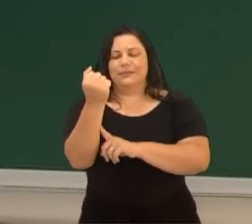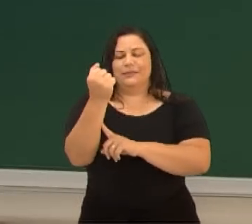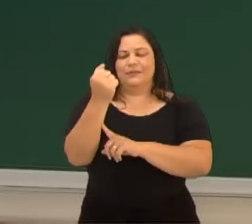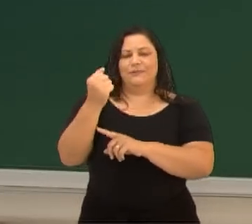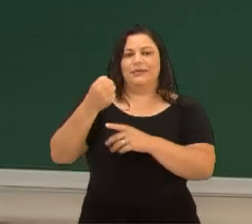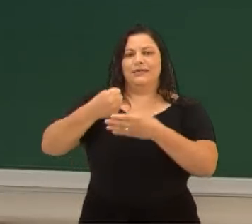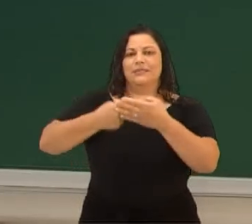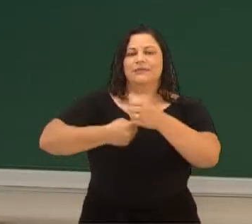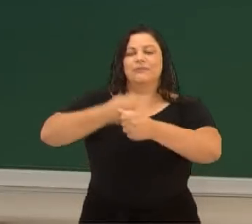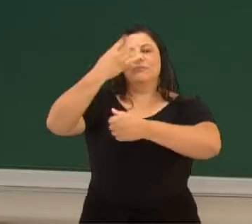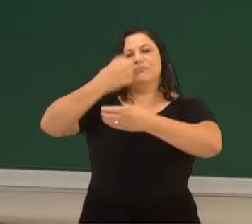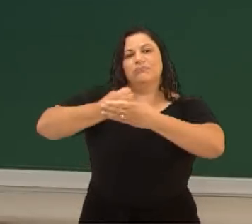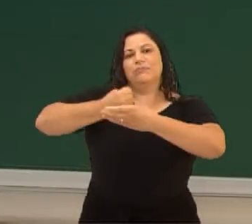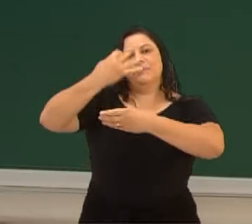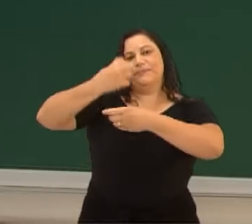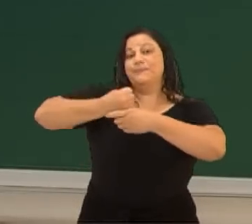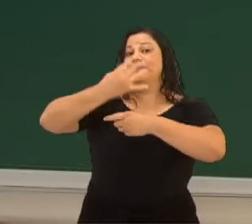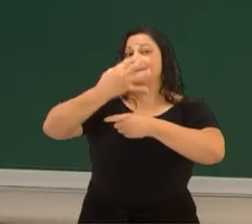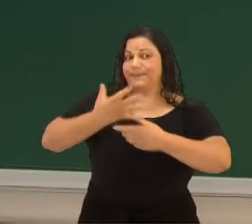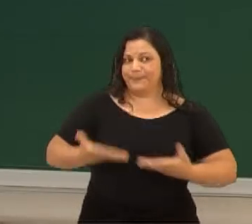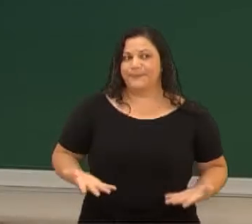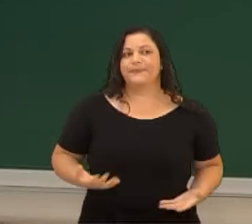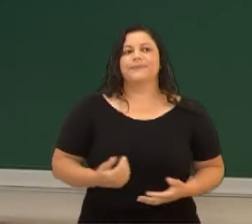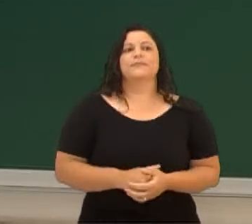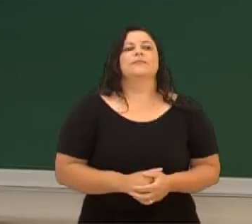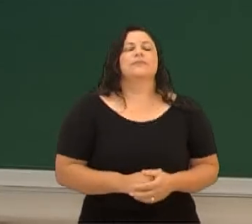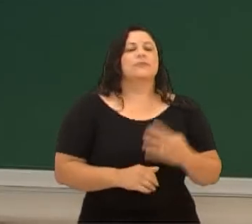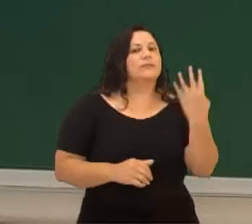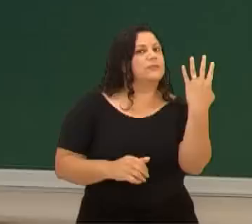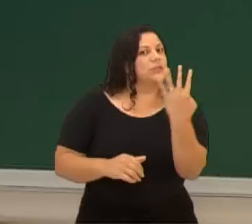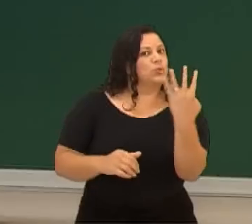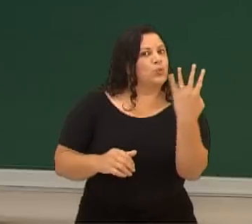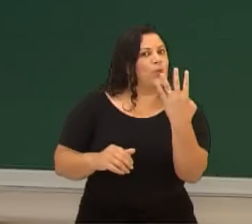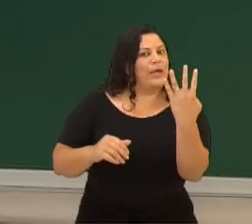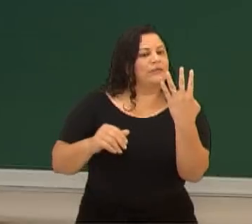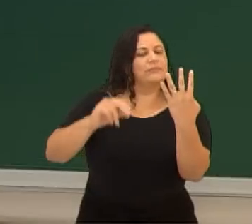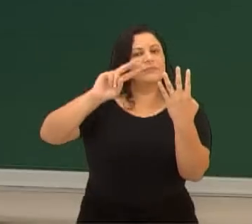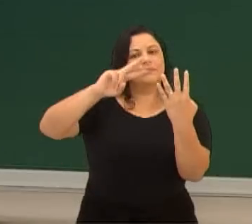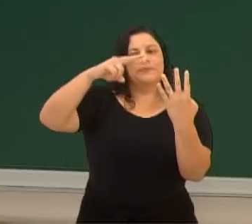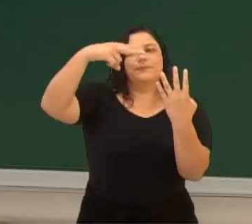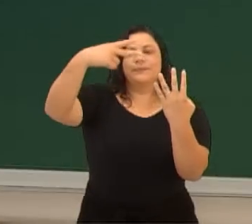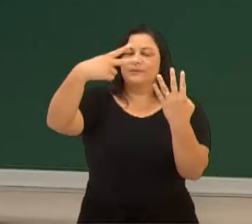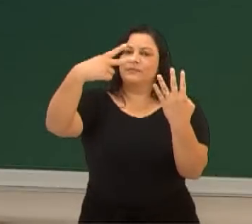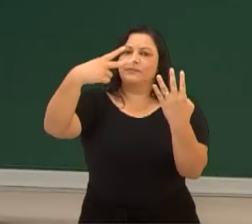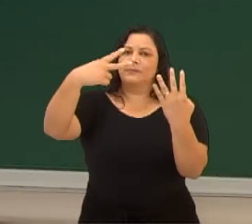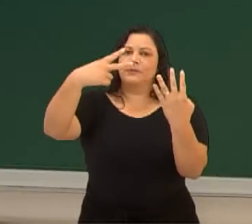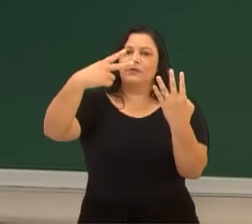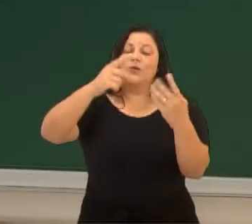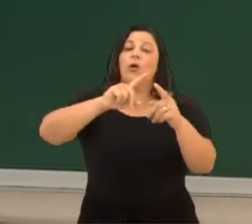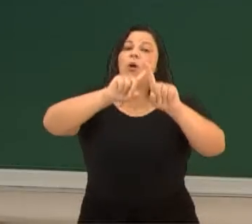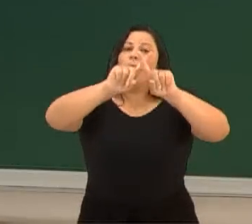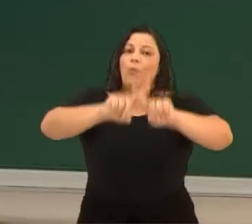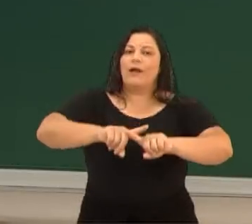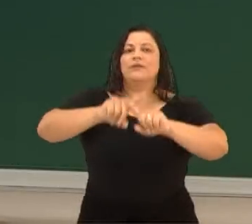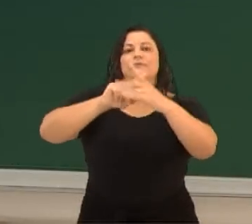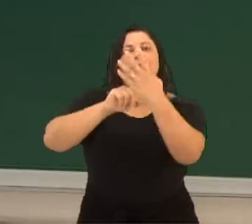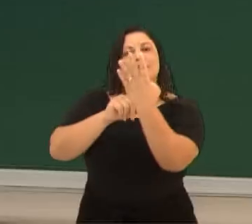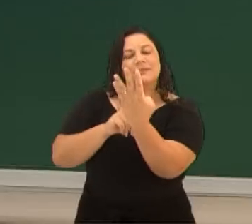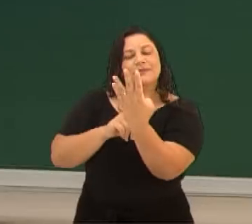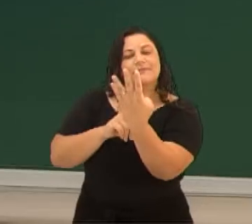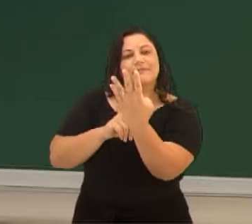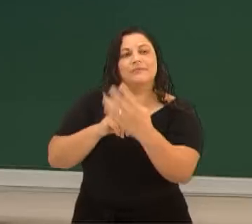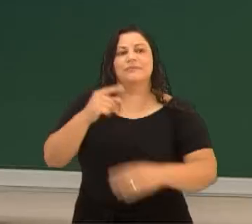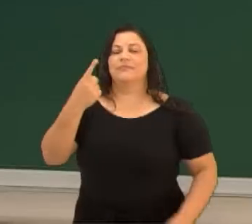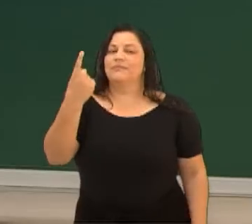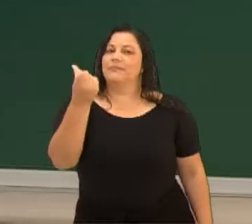que é o carinha que vai em cima, mandar. O meu 4 tem que aparecer quantas vezes? 2 vezes. Então, vai ficar 4 vezes 4, que